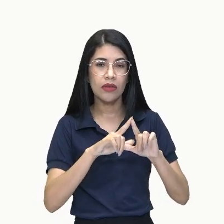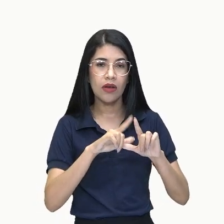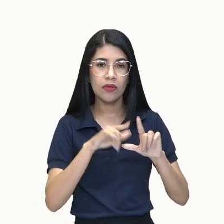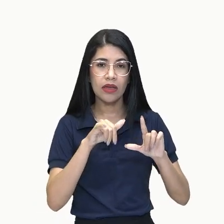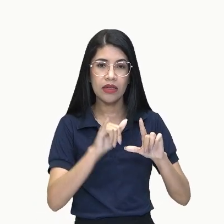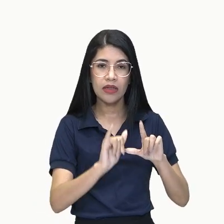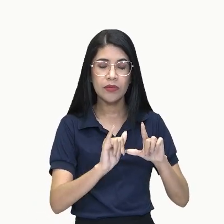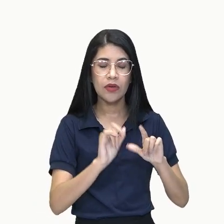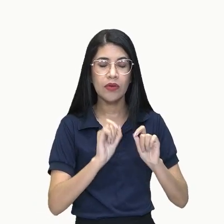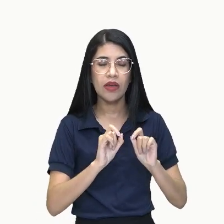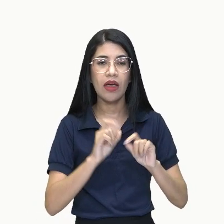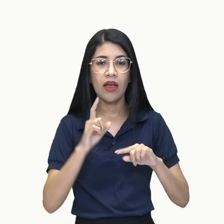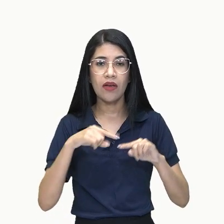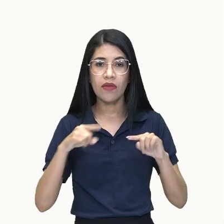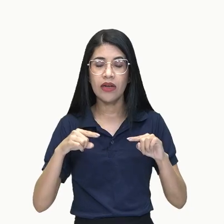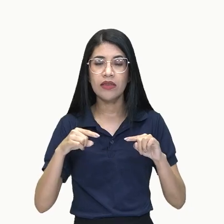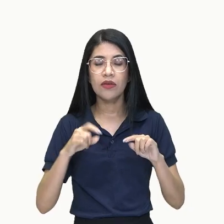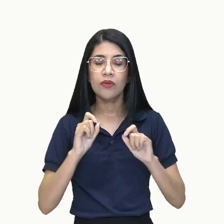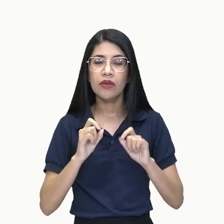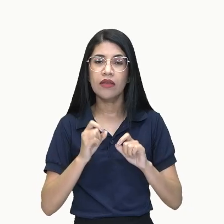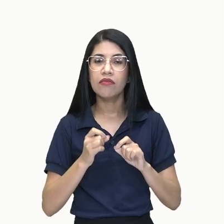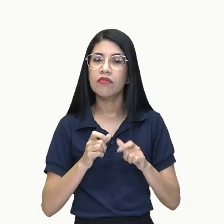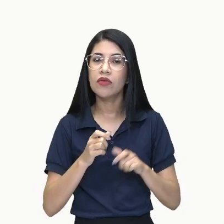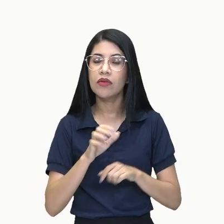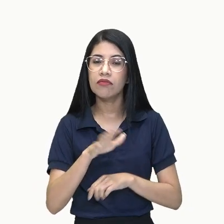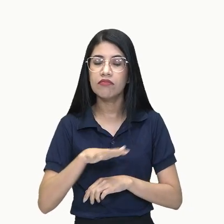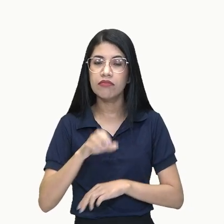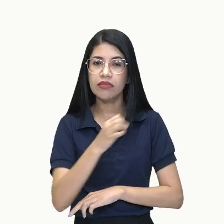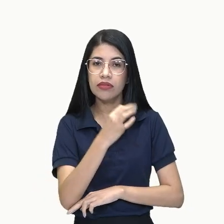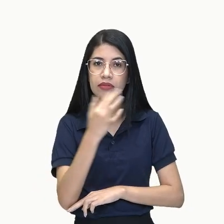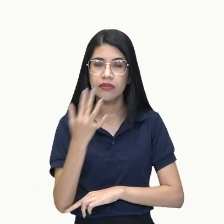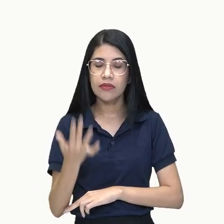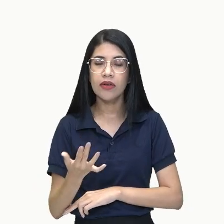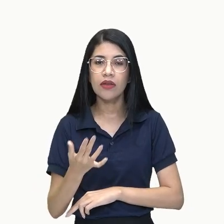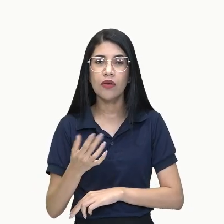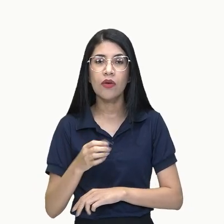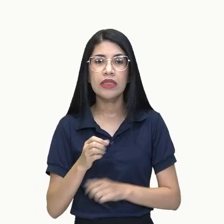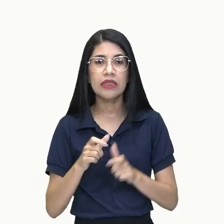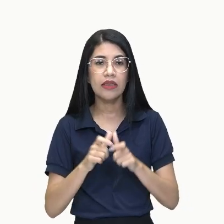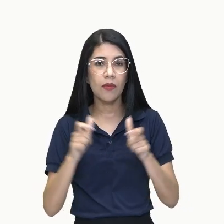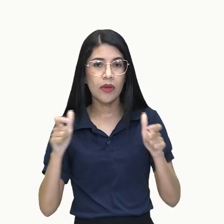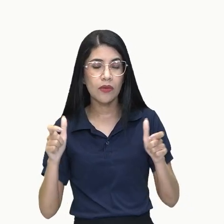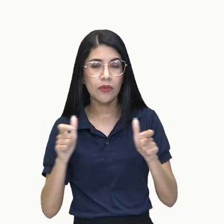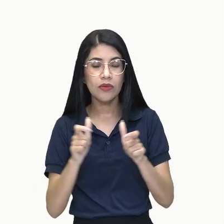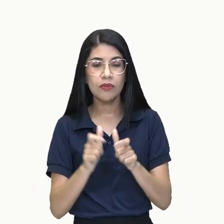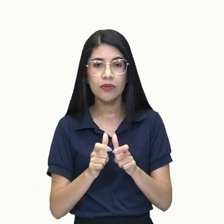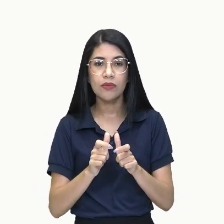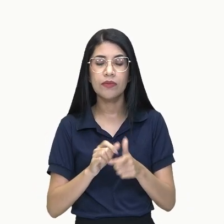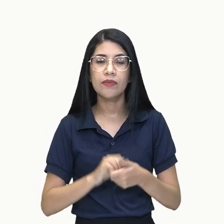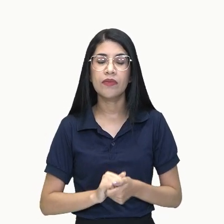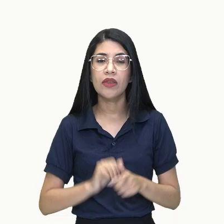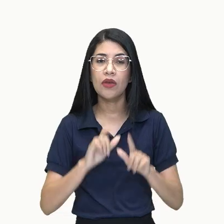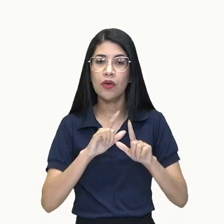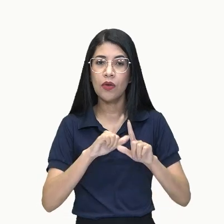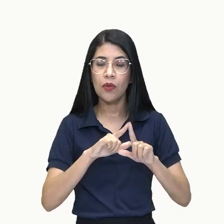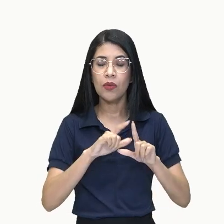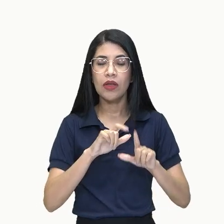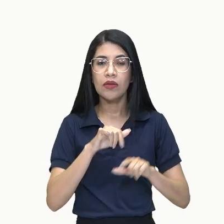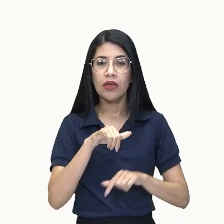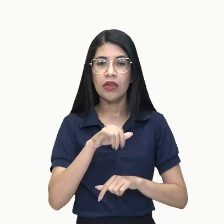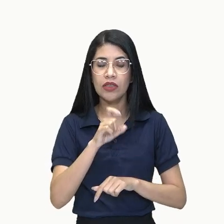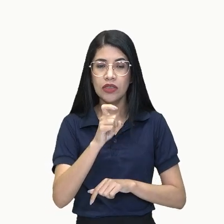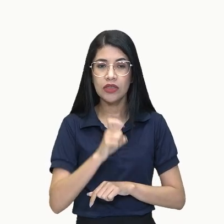no desmatamento, naqueles números lá da Amazônia Legal, certo? E o ΔX é o quê? É a variação no tempo,